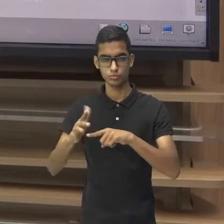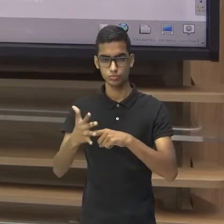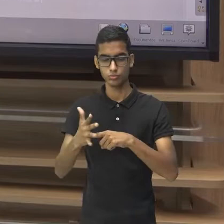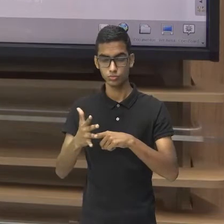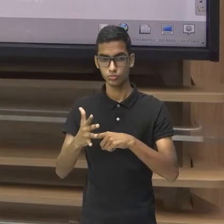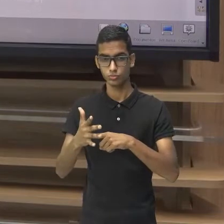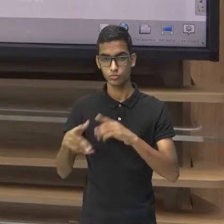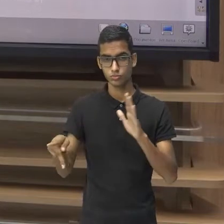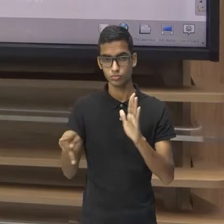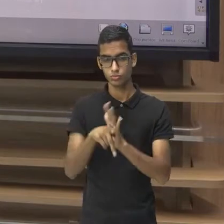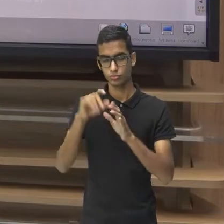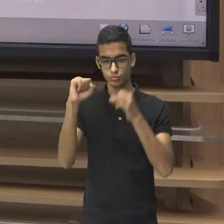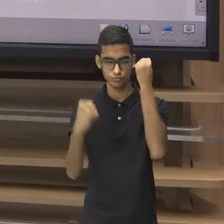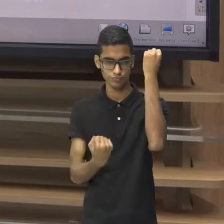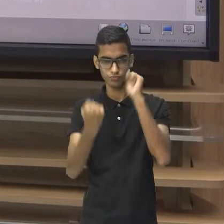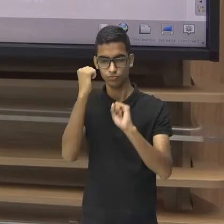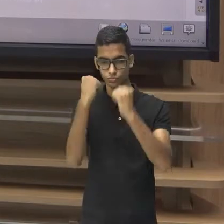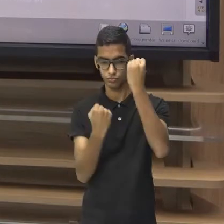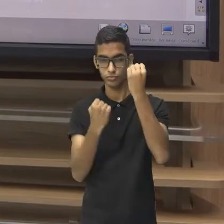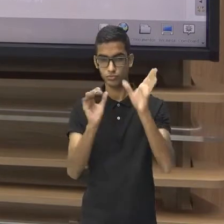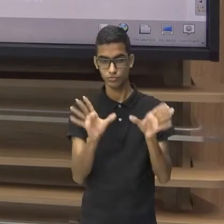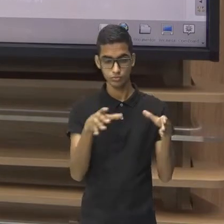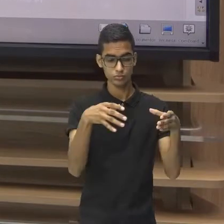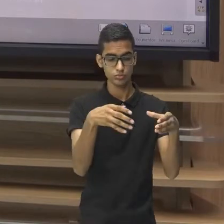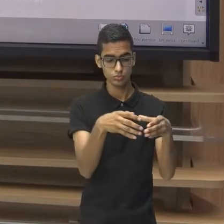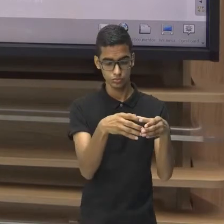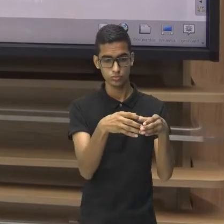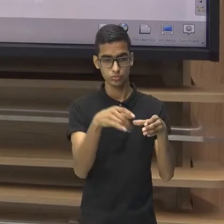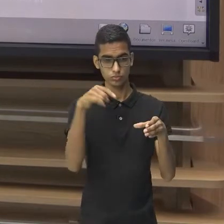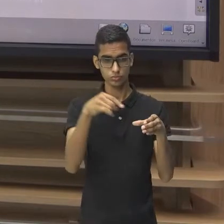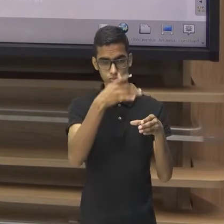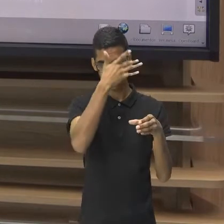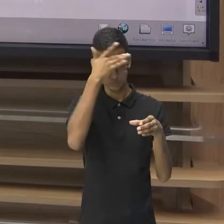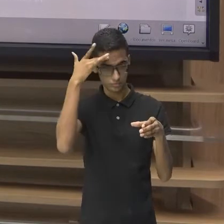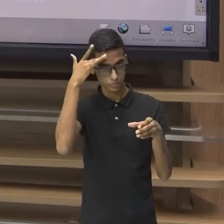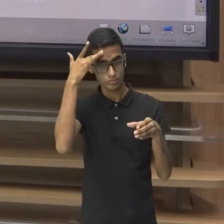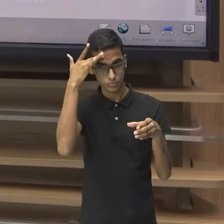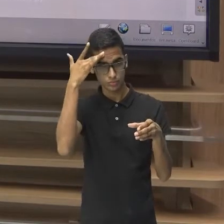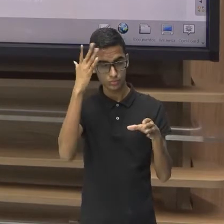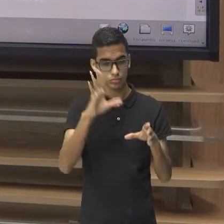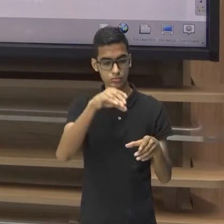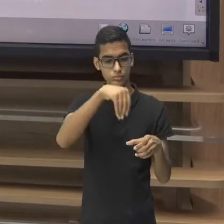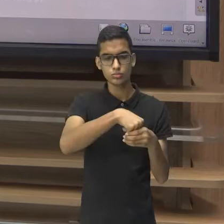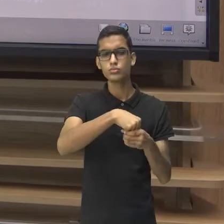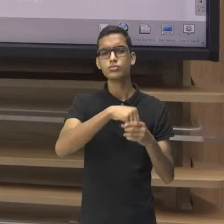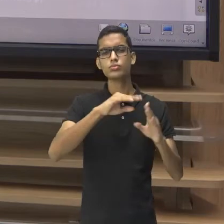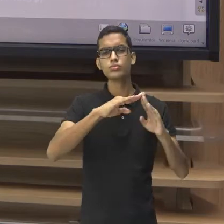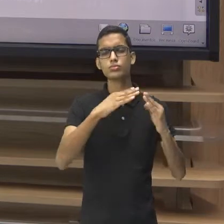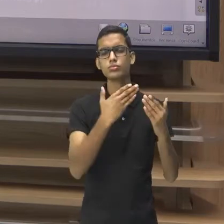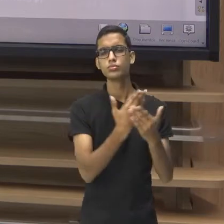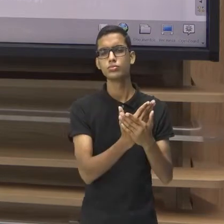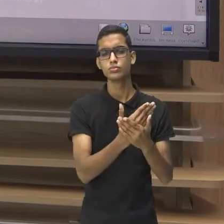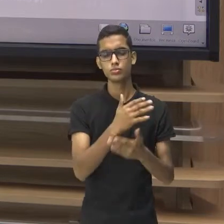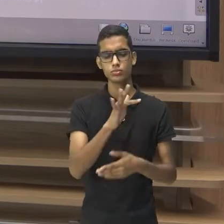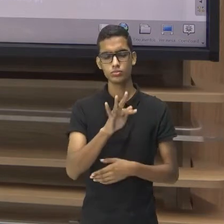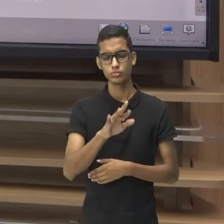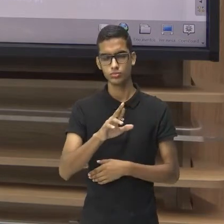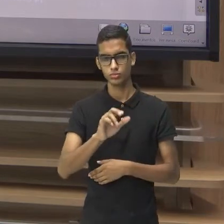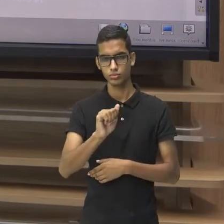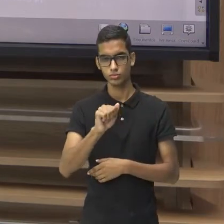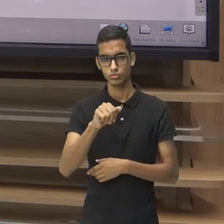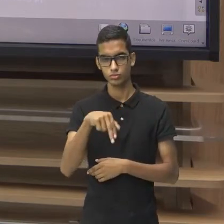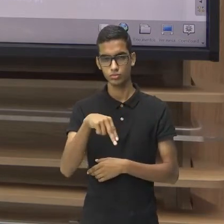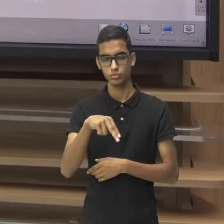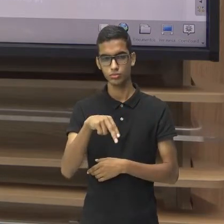grupo de pessoas na chamada Escola de Frankfurt percebe isso. Por isso que ela ficou conhecida